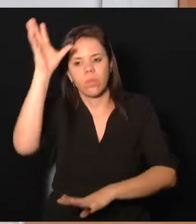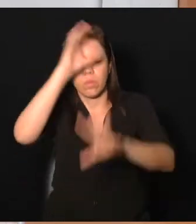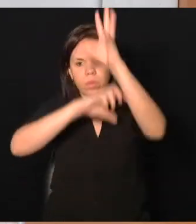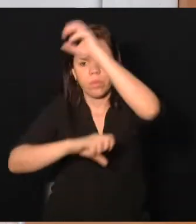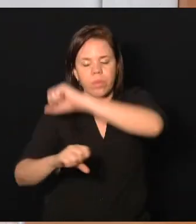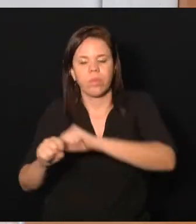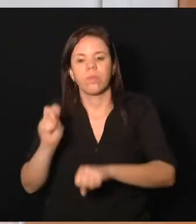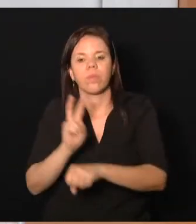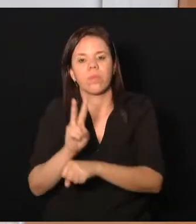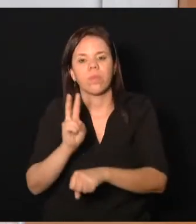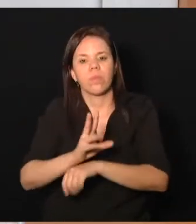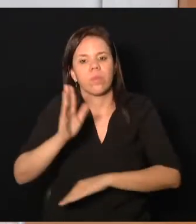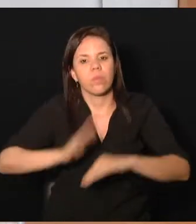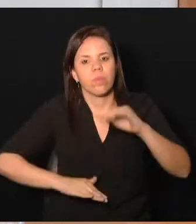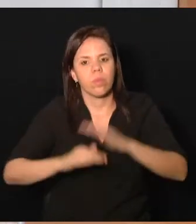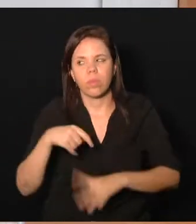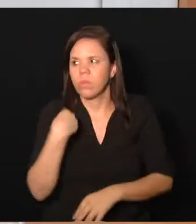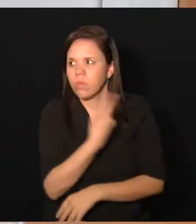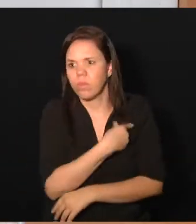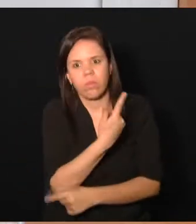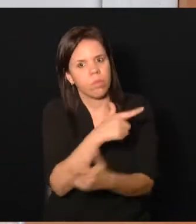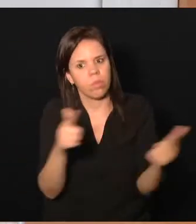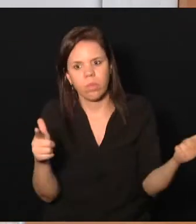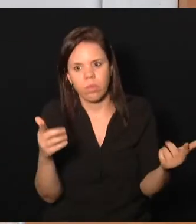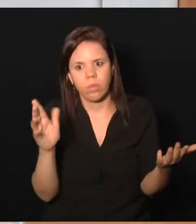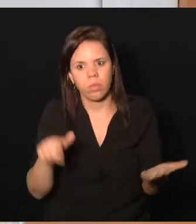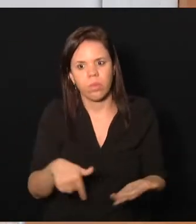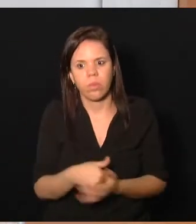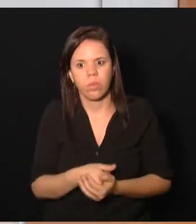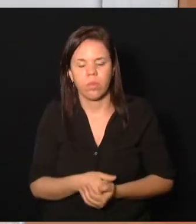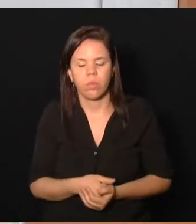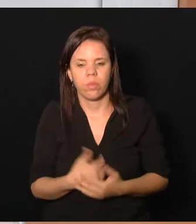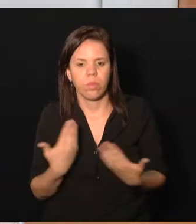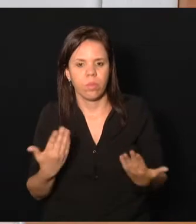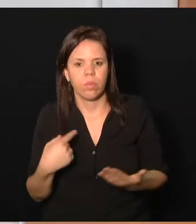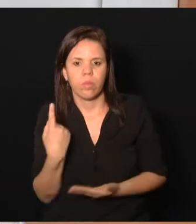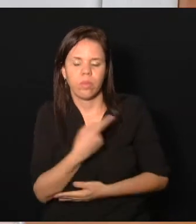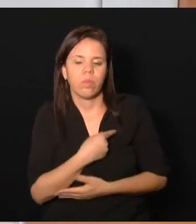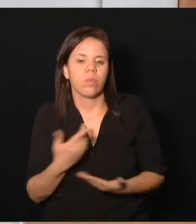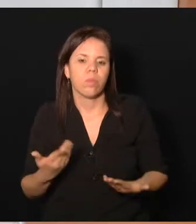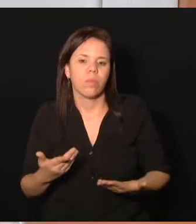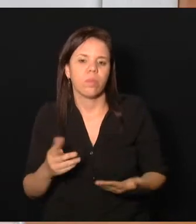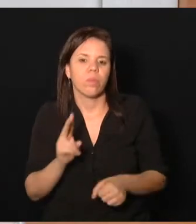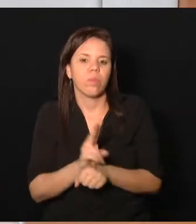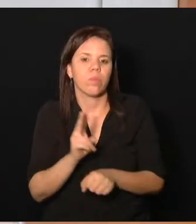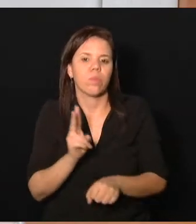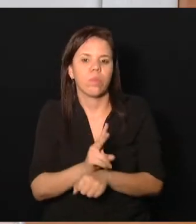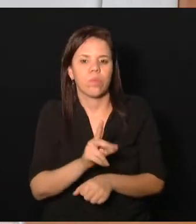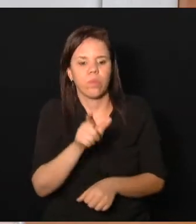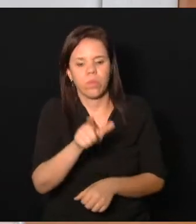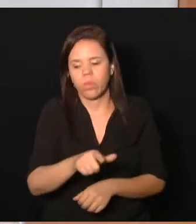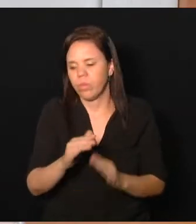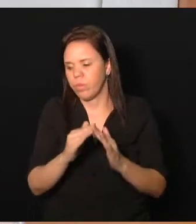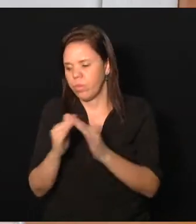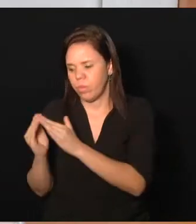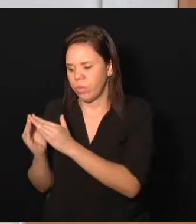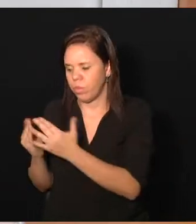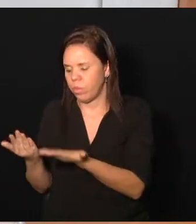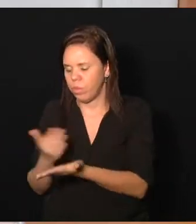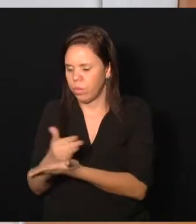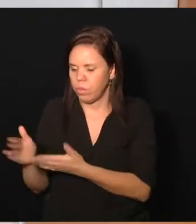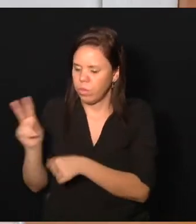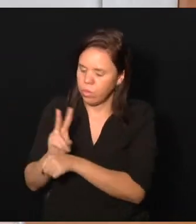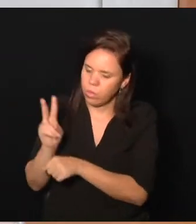cuidador. E a gente hoje, nós não temos isso. Nós hoje, que vira cuidador, o conhecido, o vizinho que começa a cuidar do